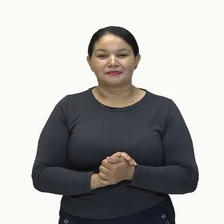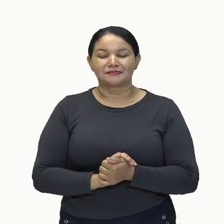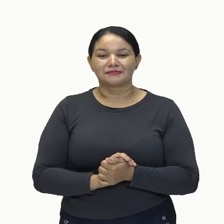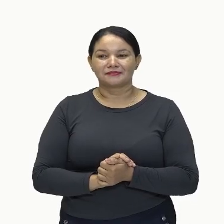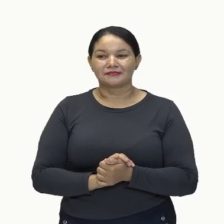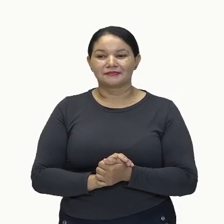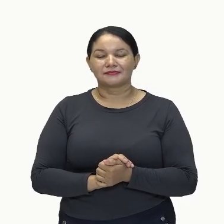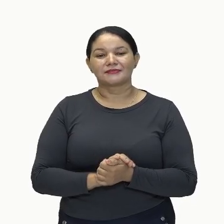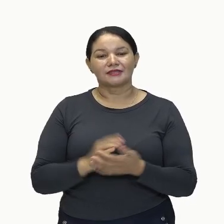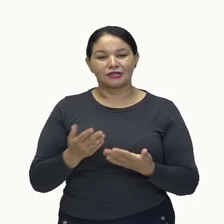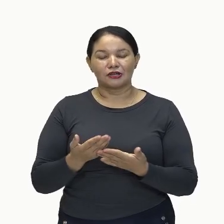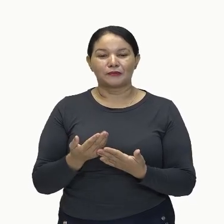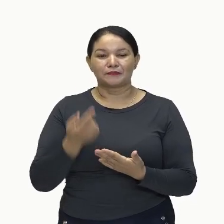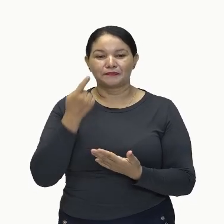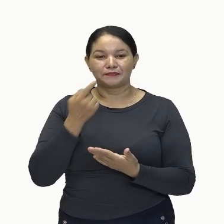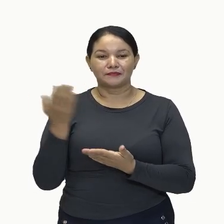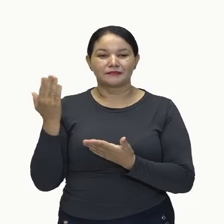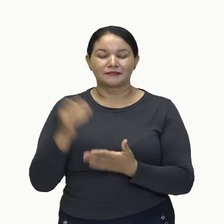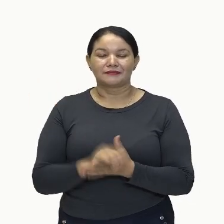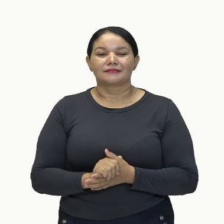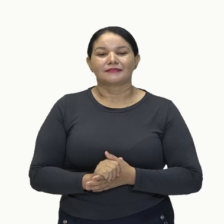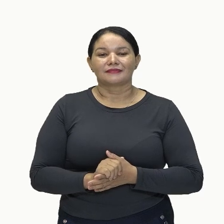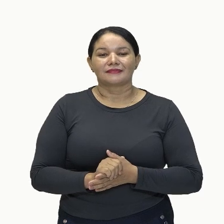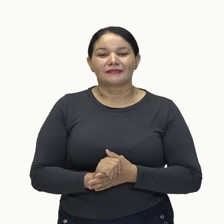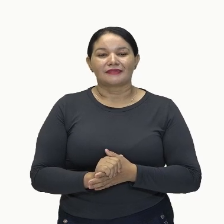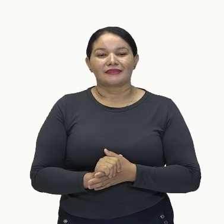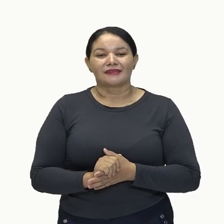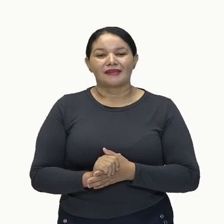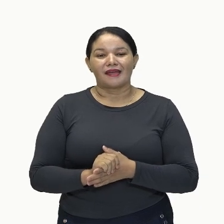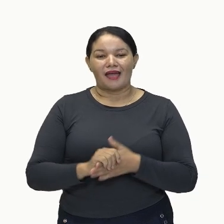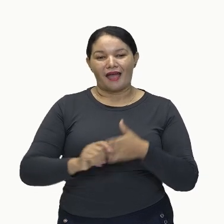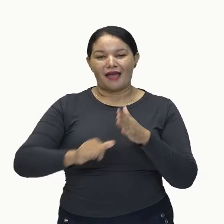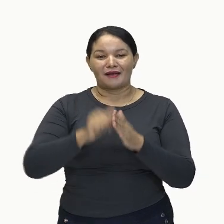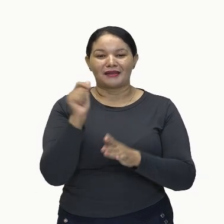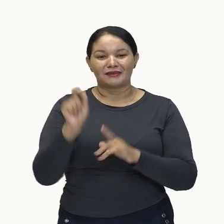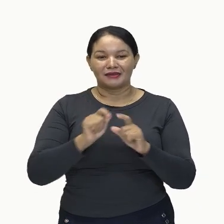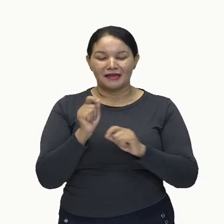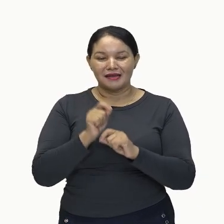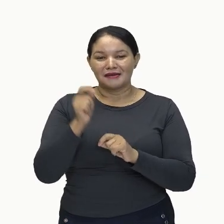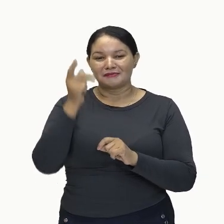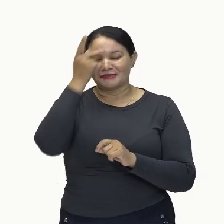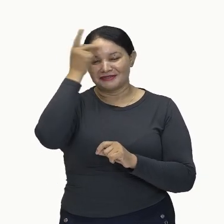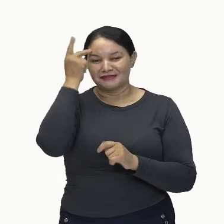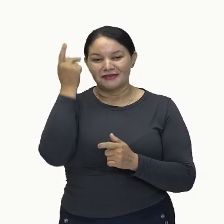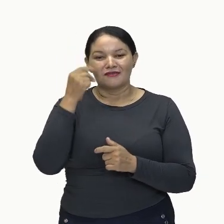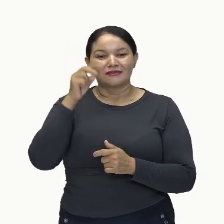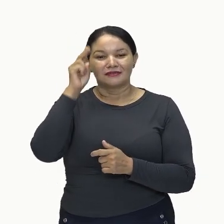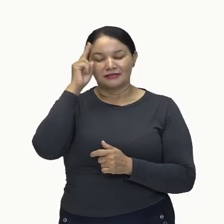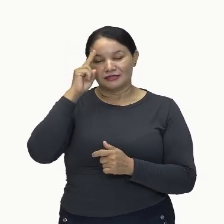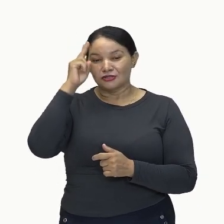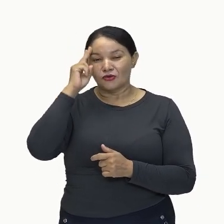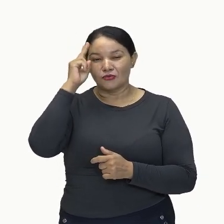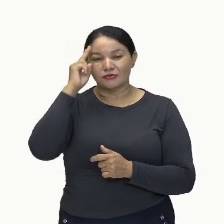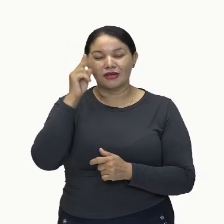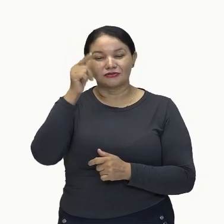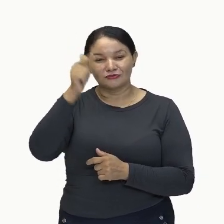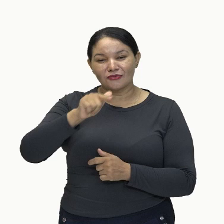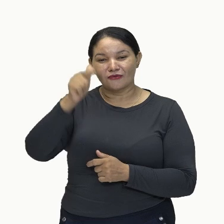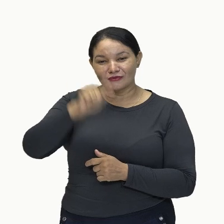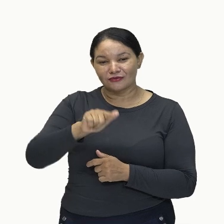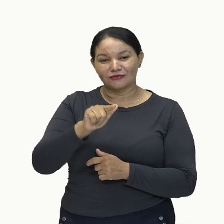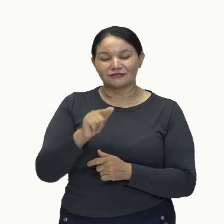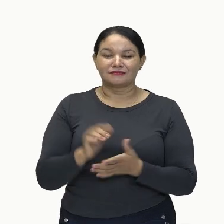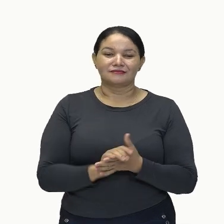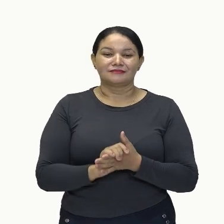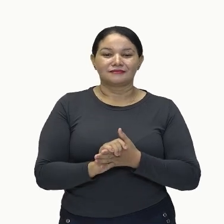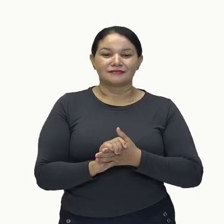só, reflexão número 1. Ninguém sonha 2 vezes o mesmo sonho, ninguém se banha 2 vezes